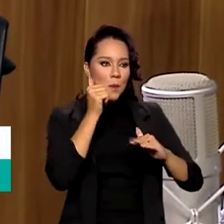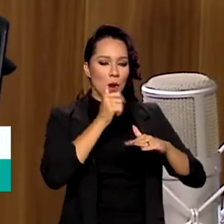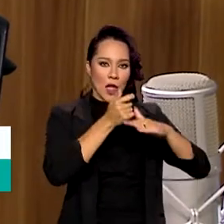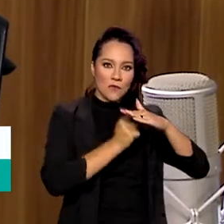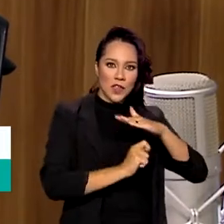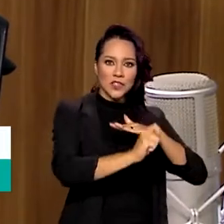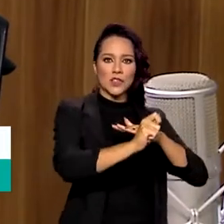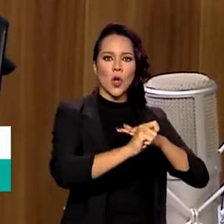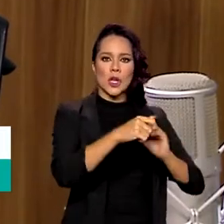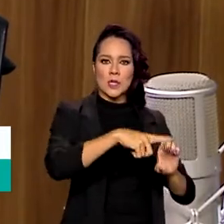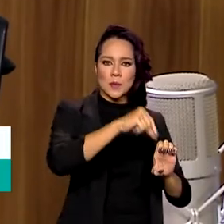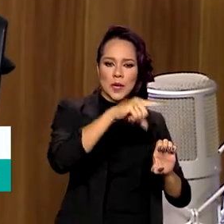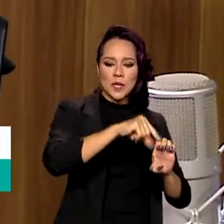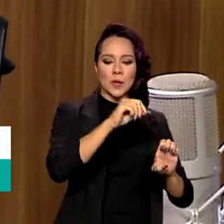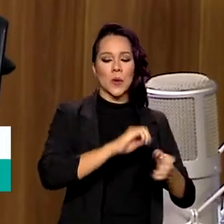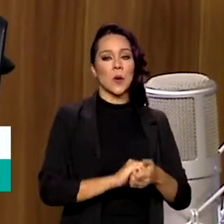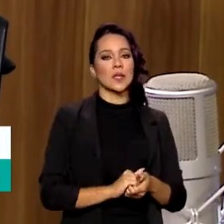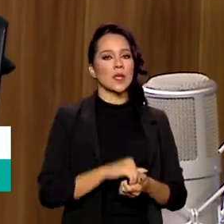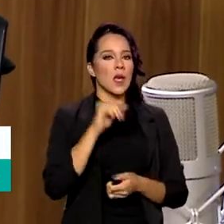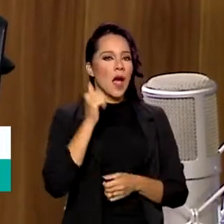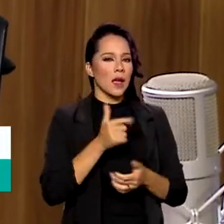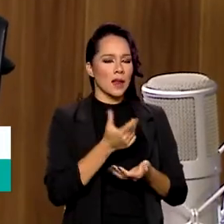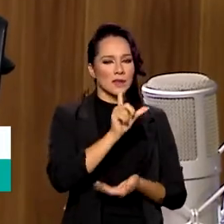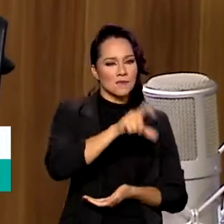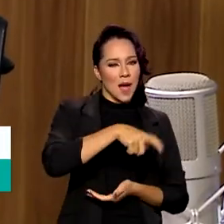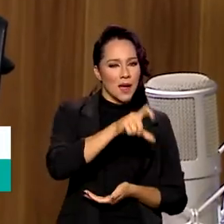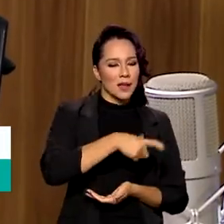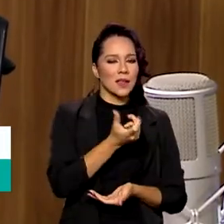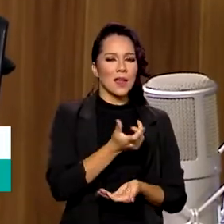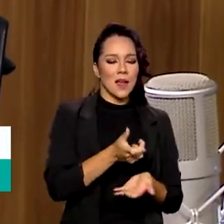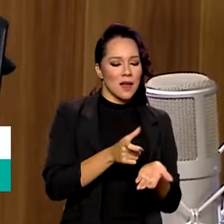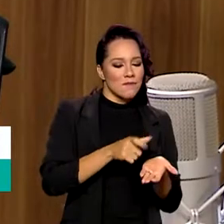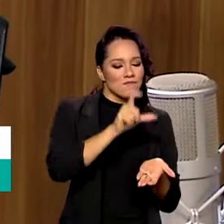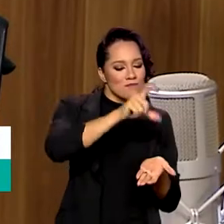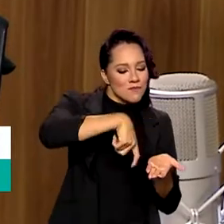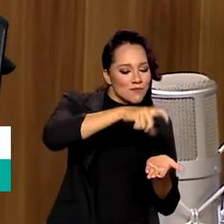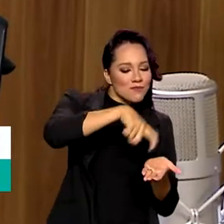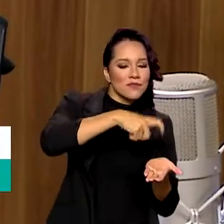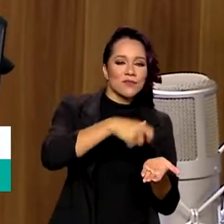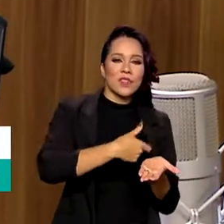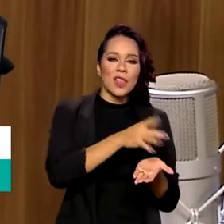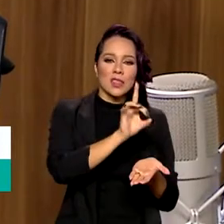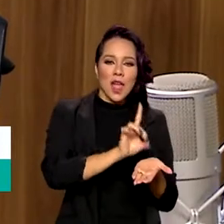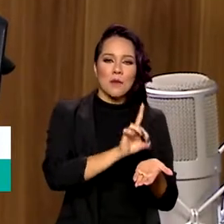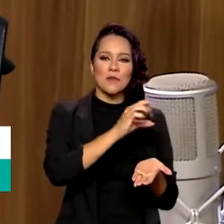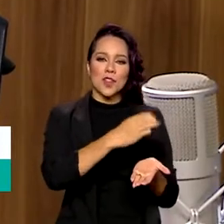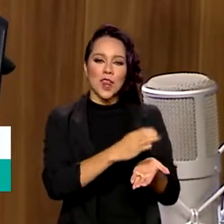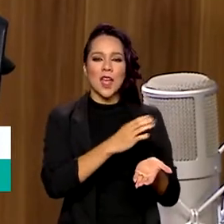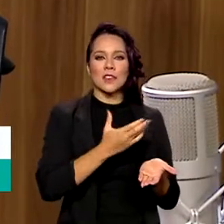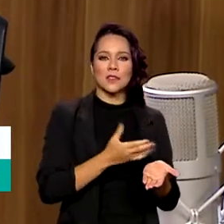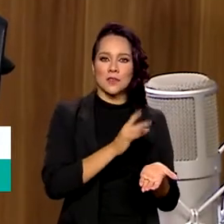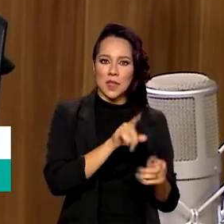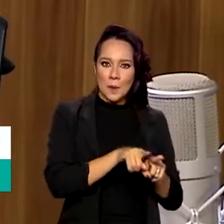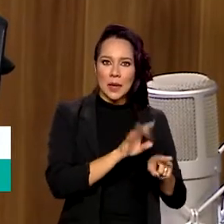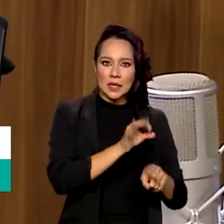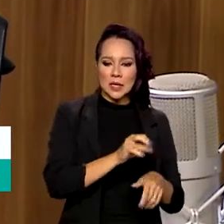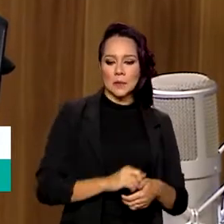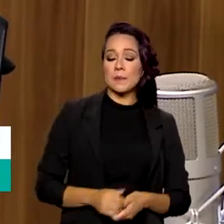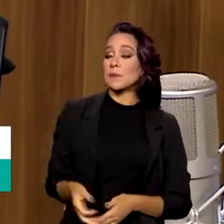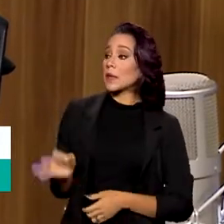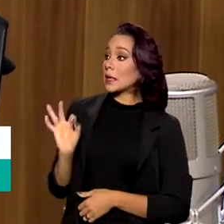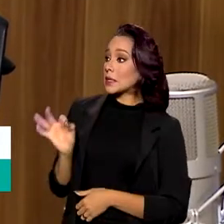investidoras né as empreendedoras aquelas maquininhas para venda de débito crédito né para pessoa jurídica isso